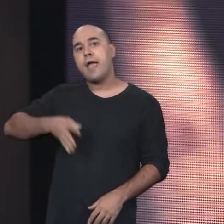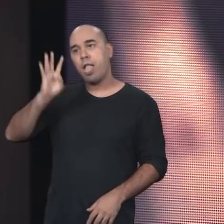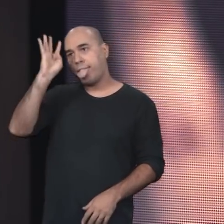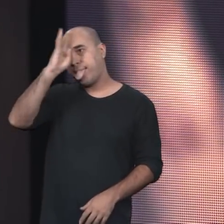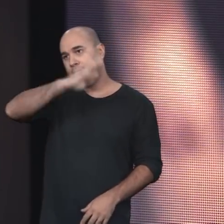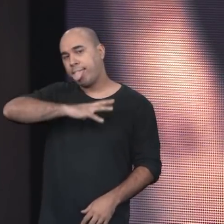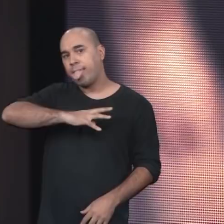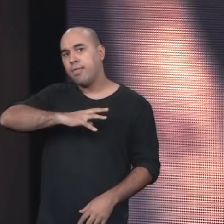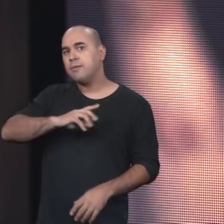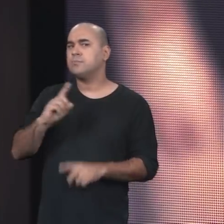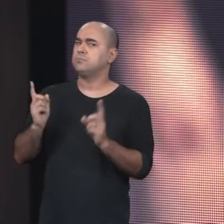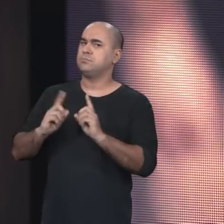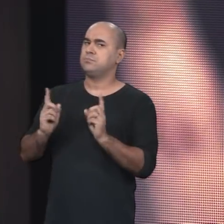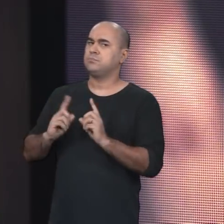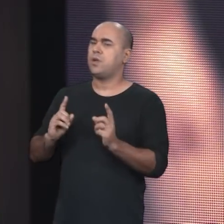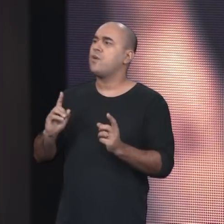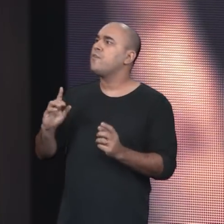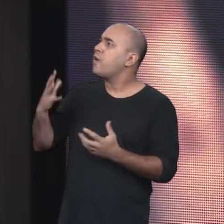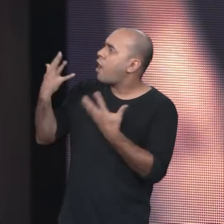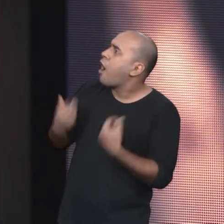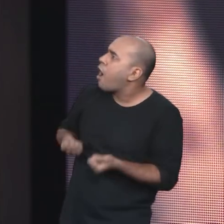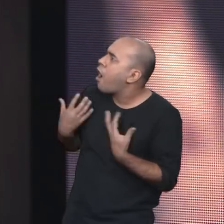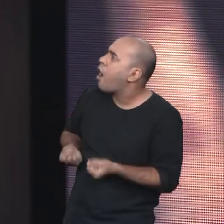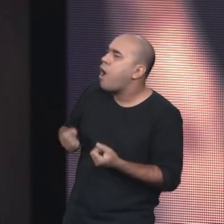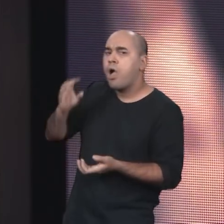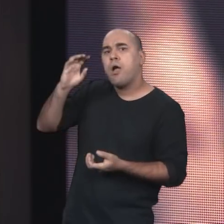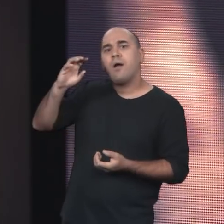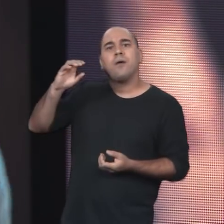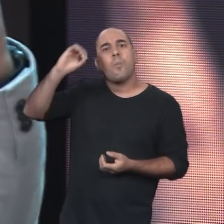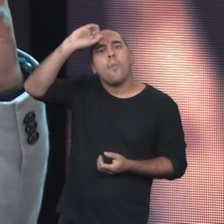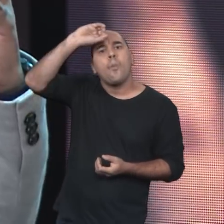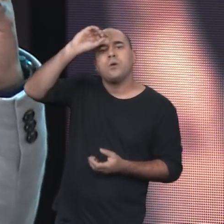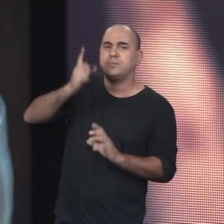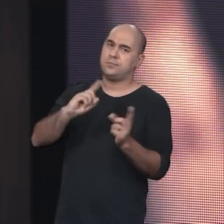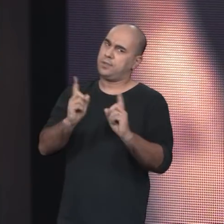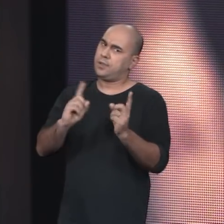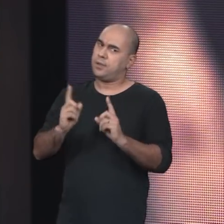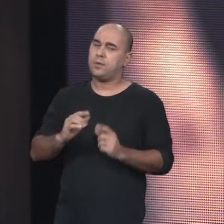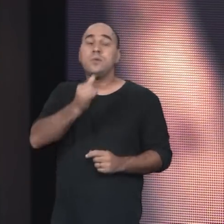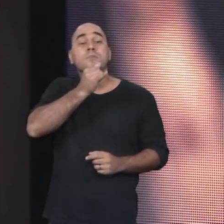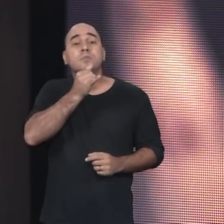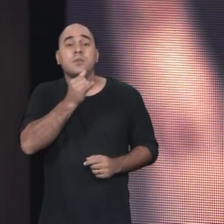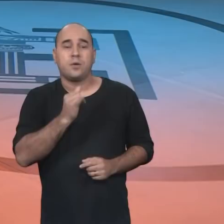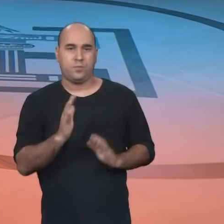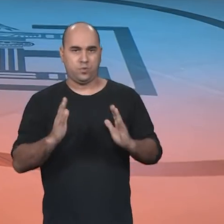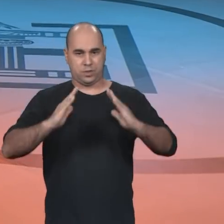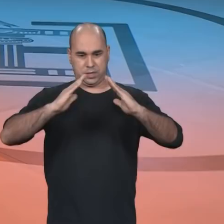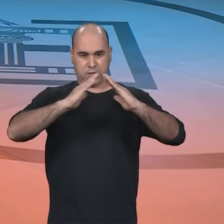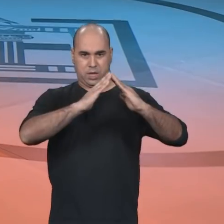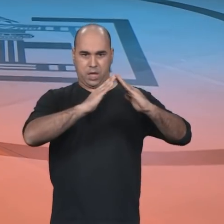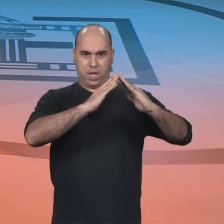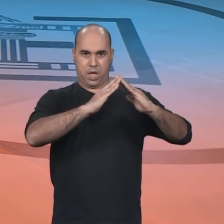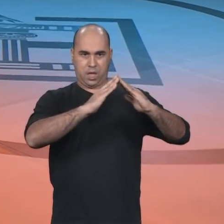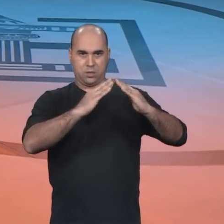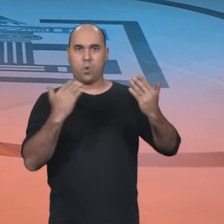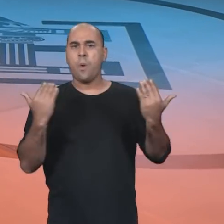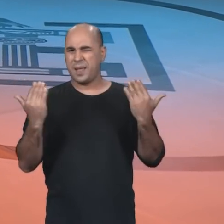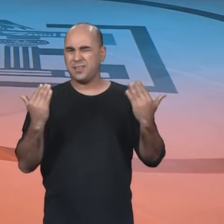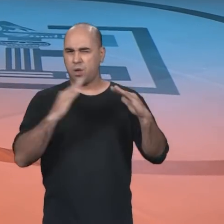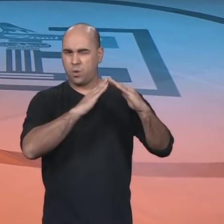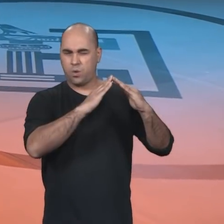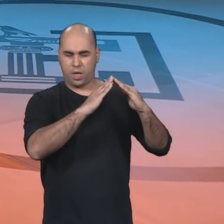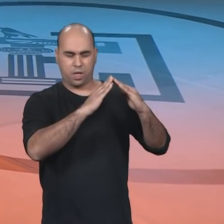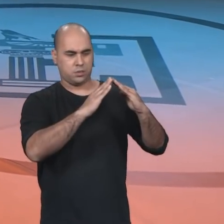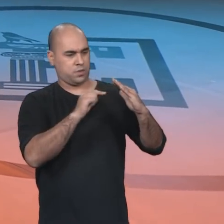cega, fé destituída de evidências. Imagine que você está numa casa pegando fogo. Tá bem? O prédio está pegando fogo e você, no